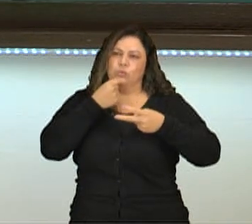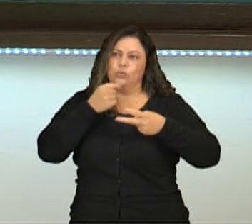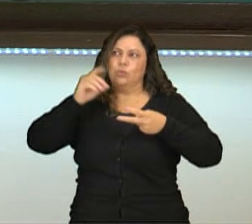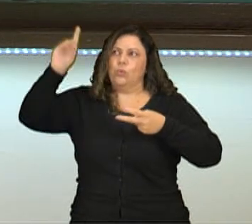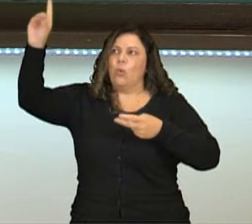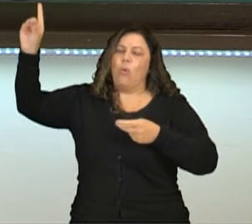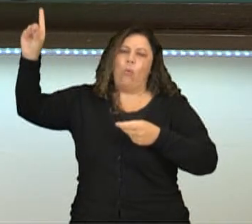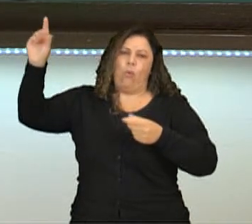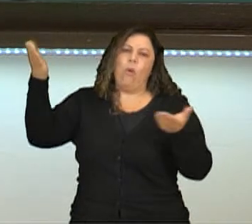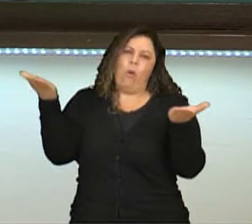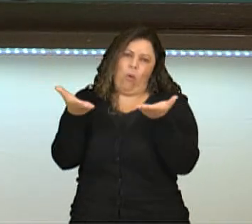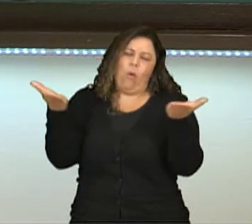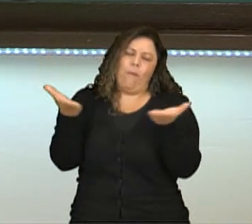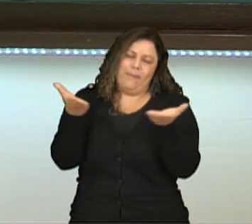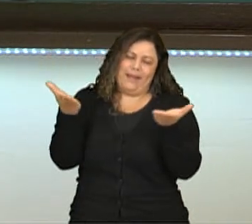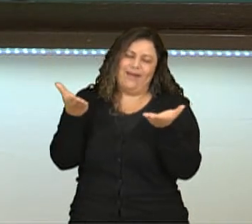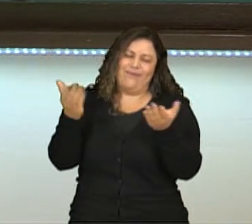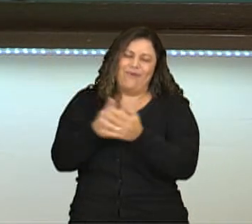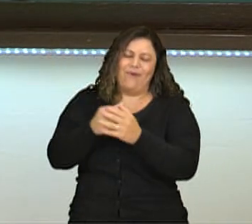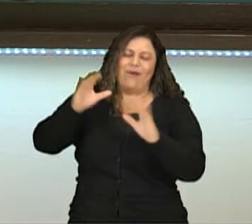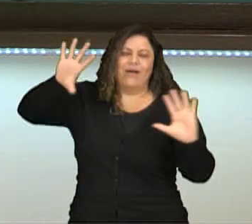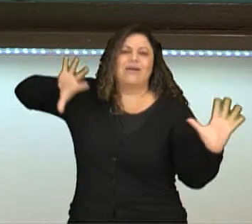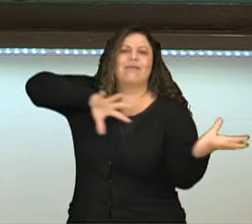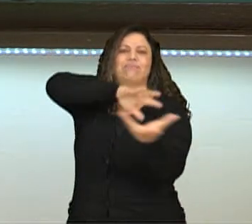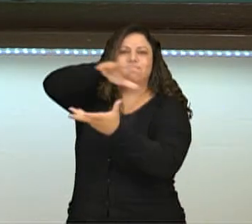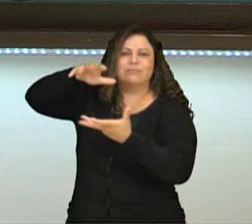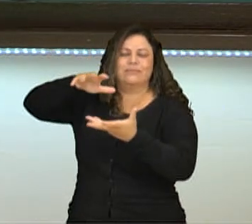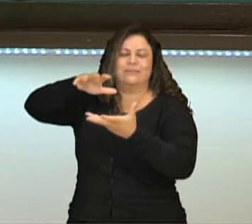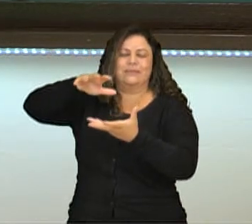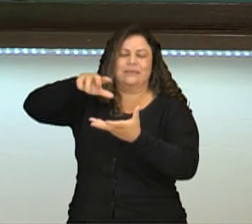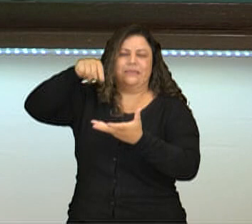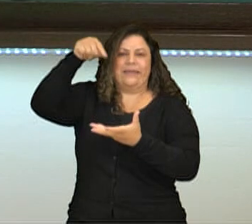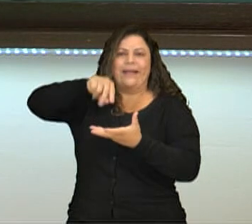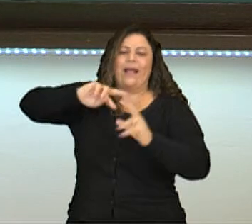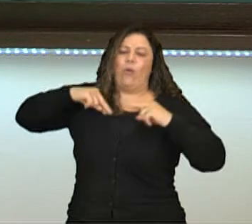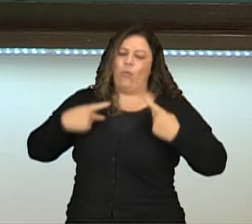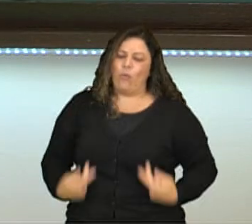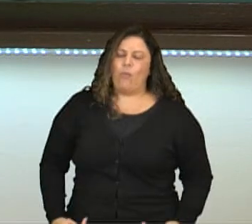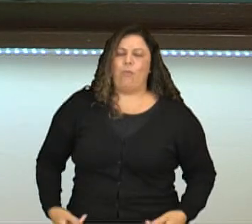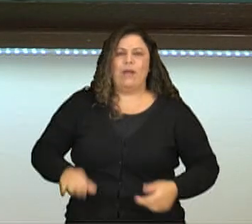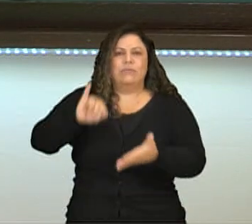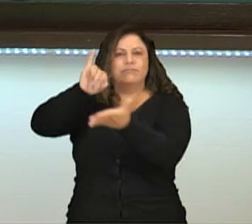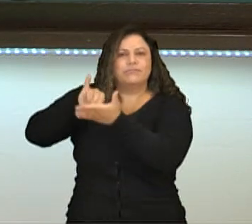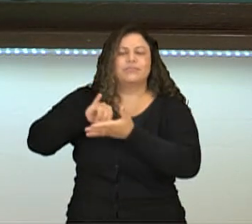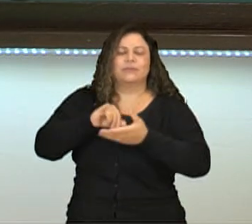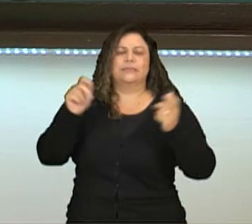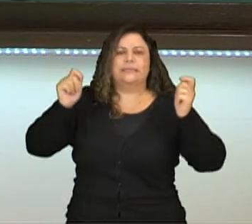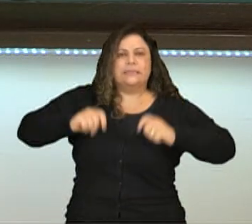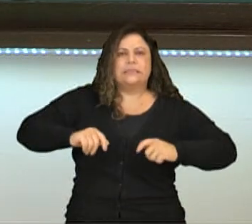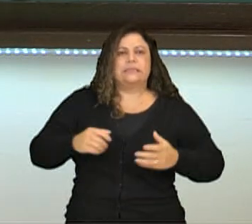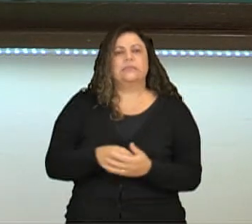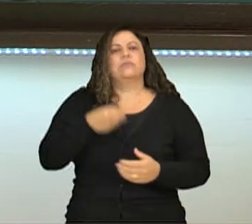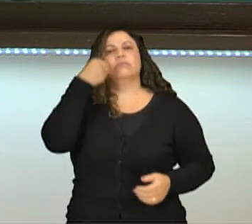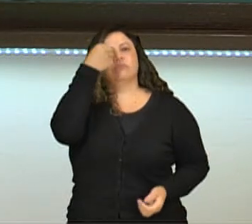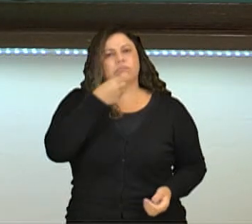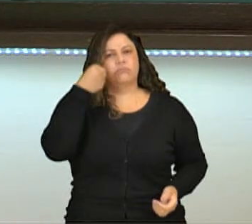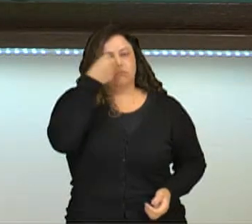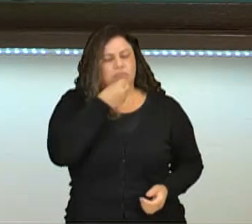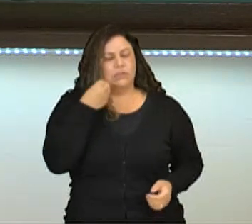condição. O homem era o centro, né? E o método científico surgiu a partir do quê? Da